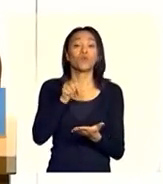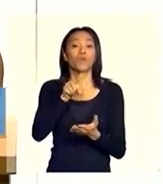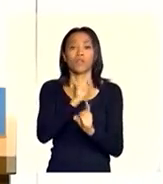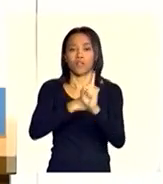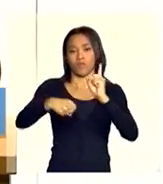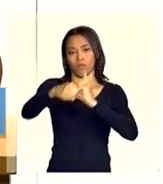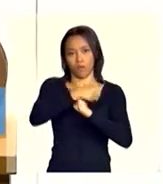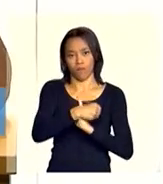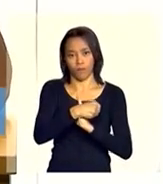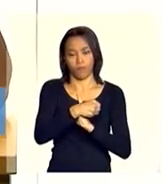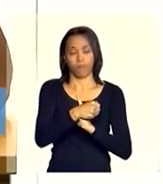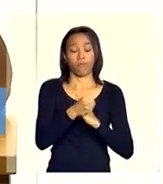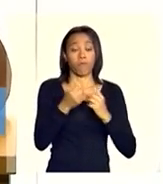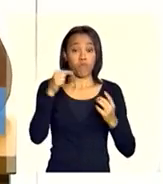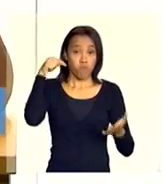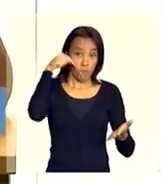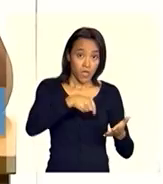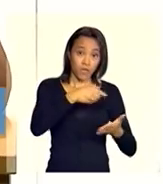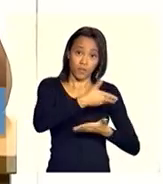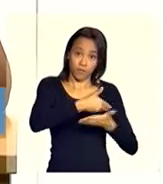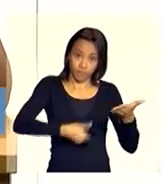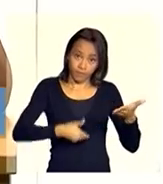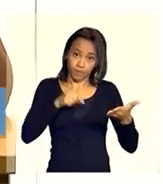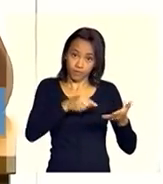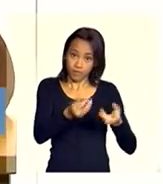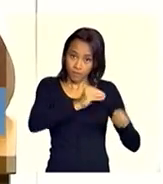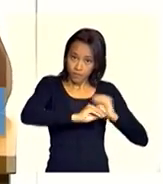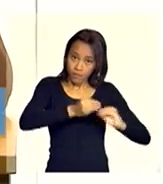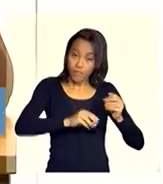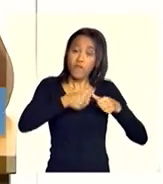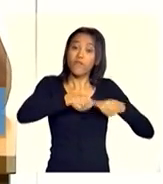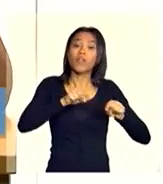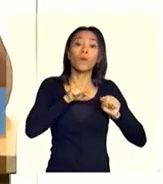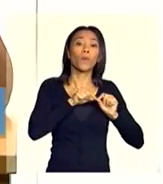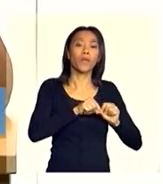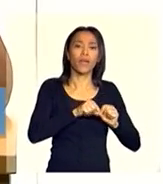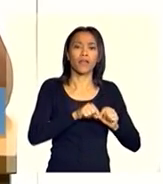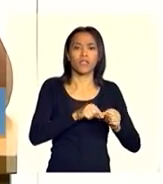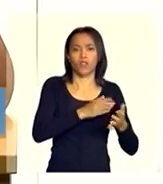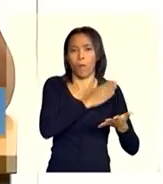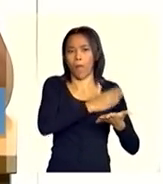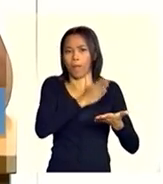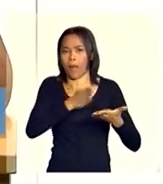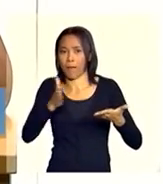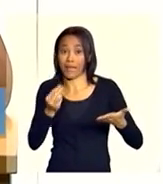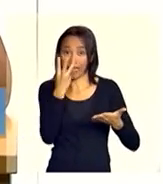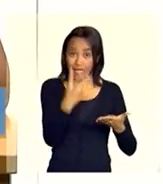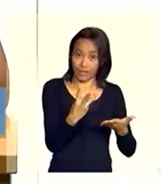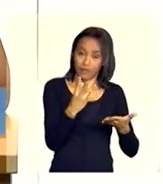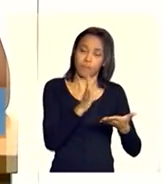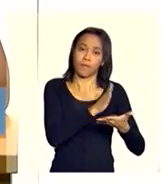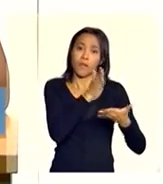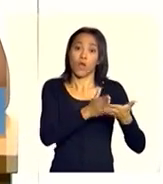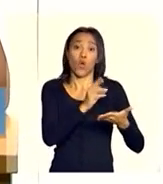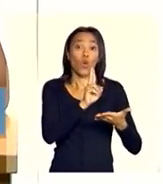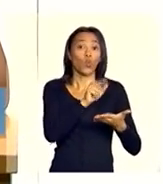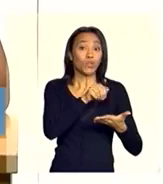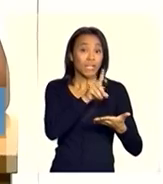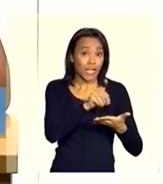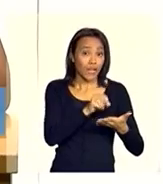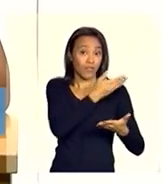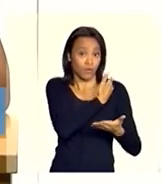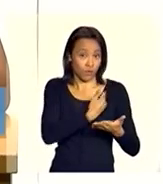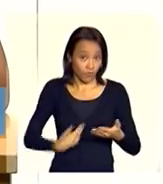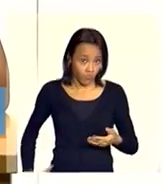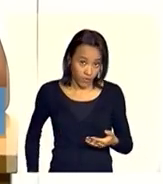cadsuas eh ficam os registros de São divididos em três módulos né então registros de unidades públicas que